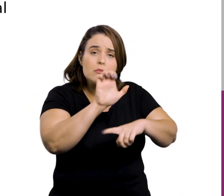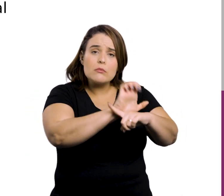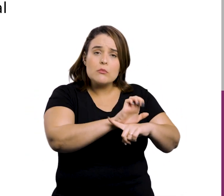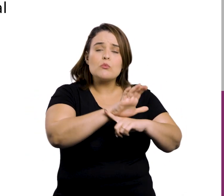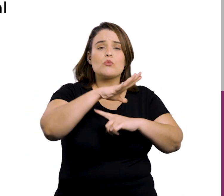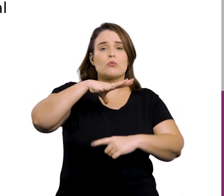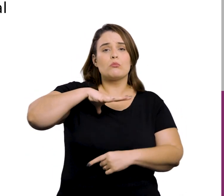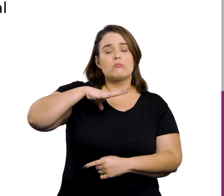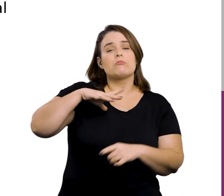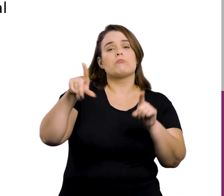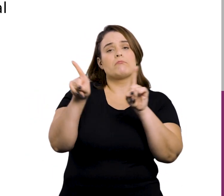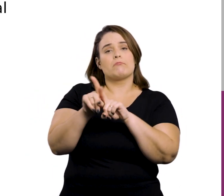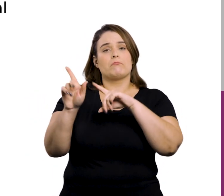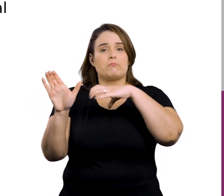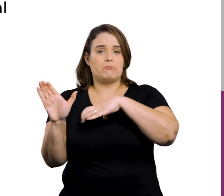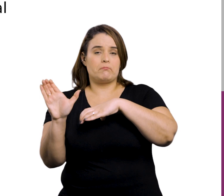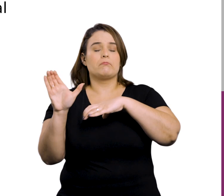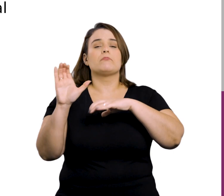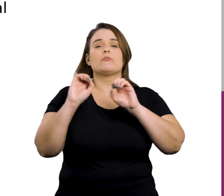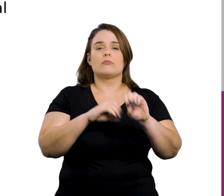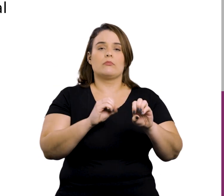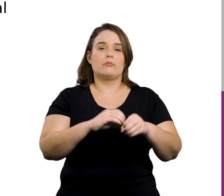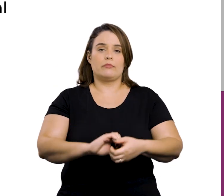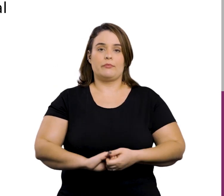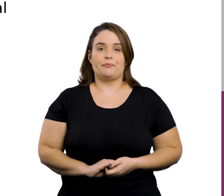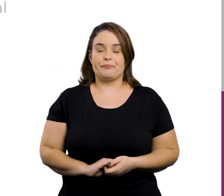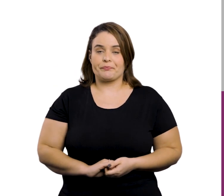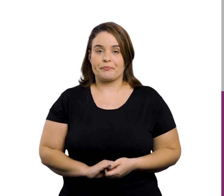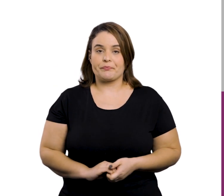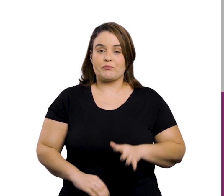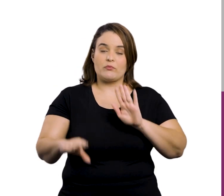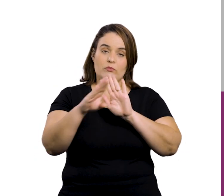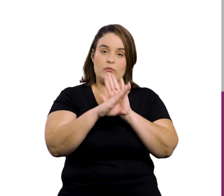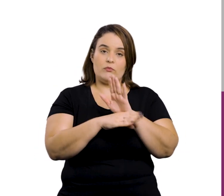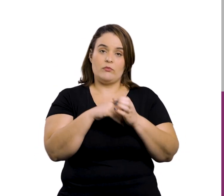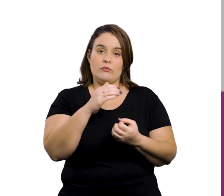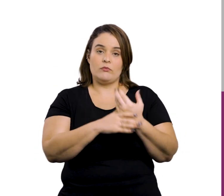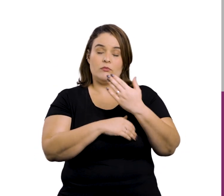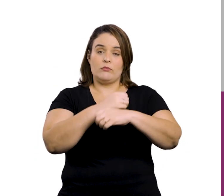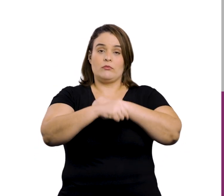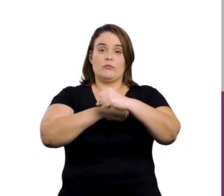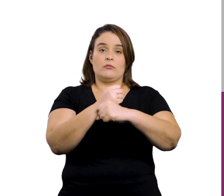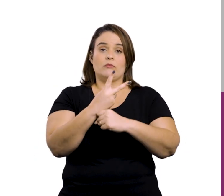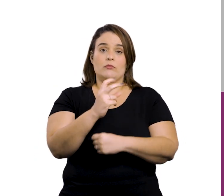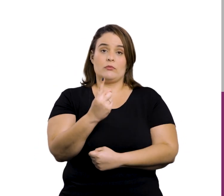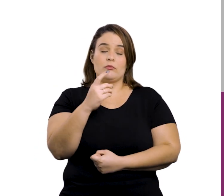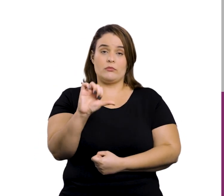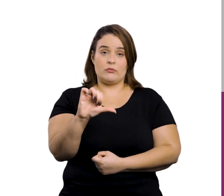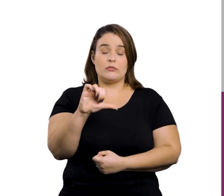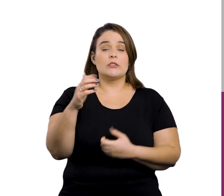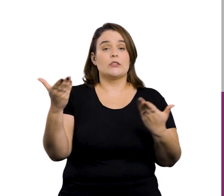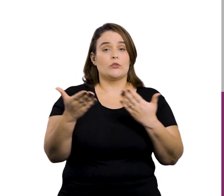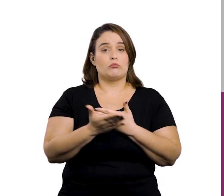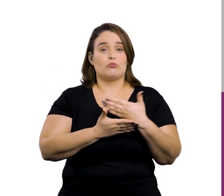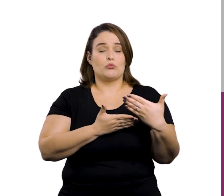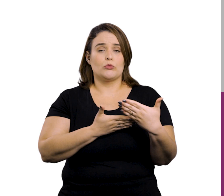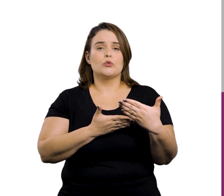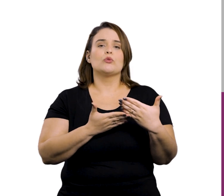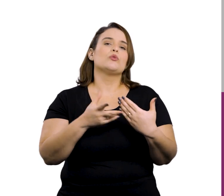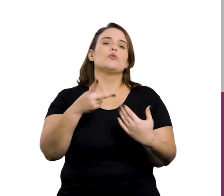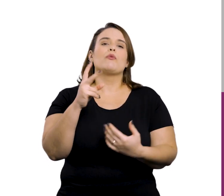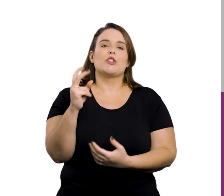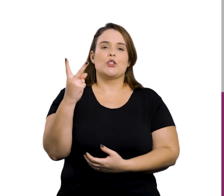sistemas estaduais, municipais e distrital de educação. O programa foi criado em 2019 e começou a funcionar